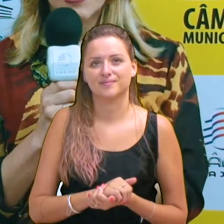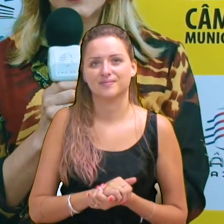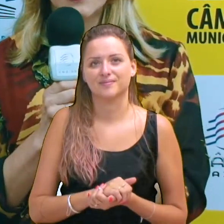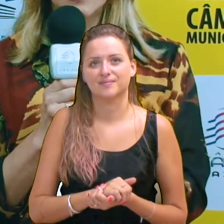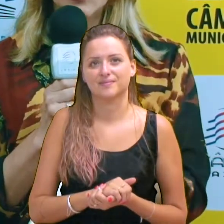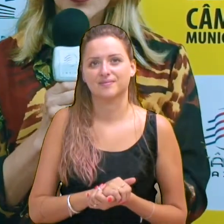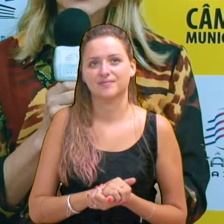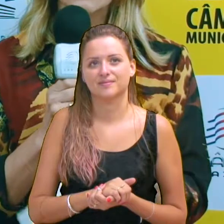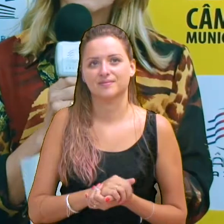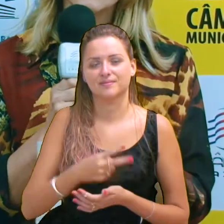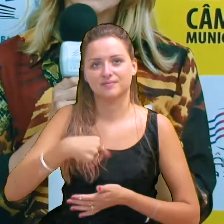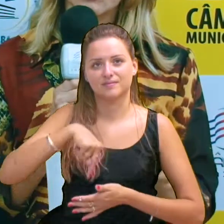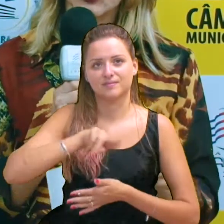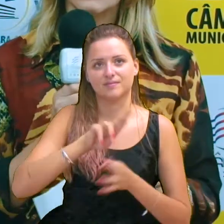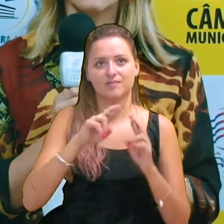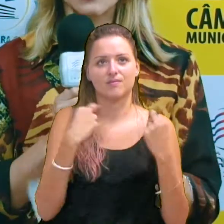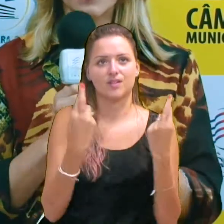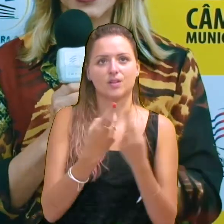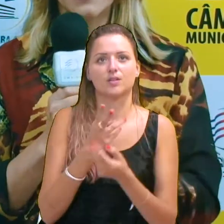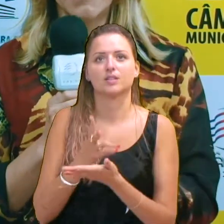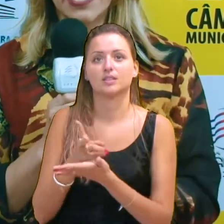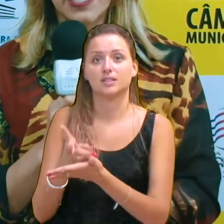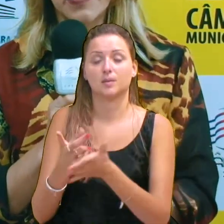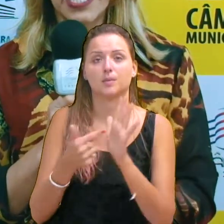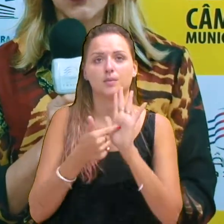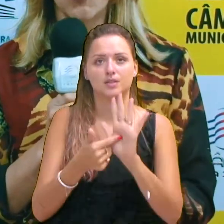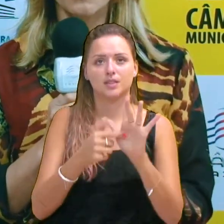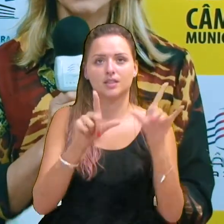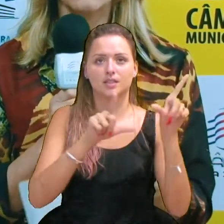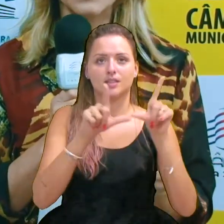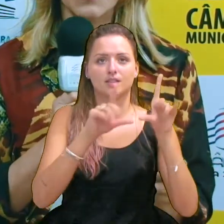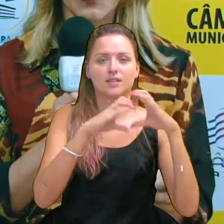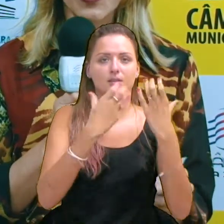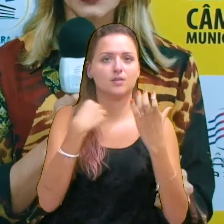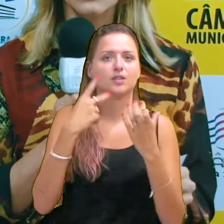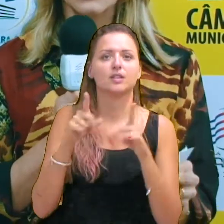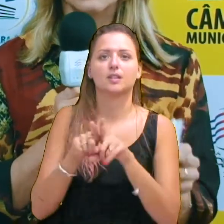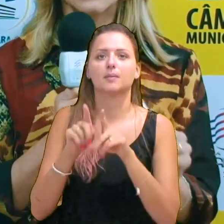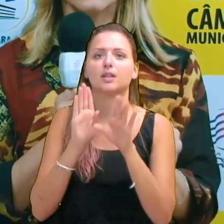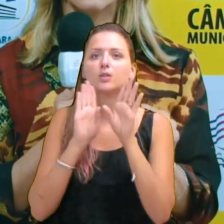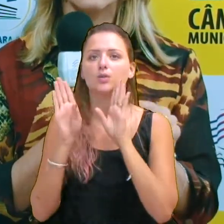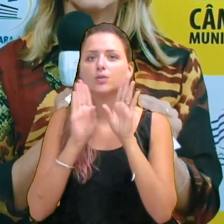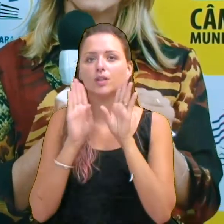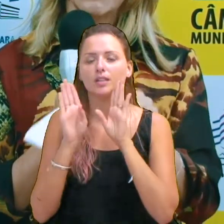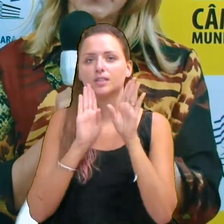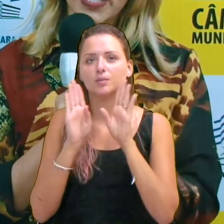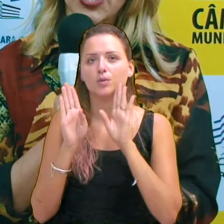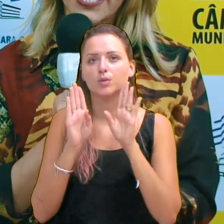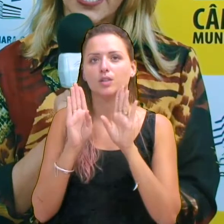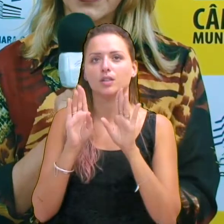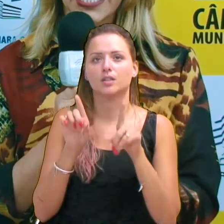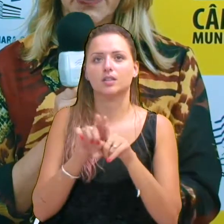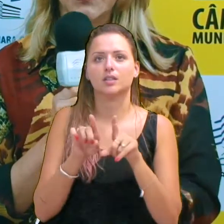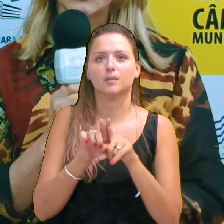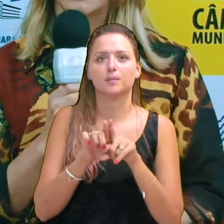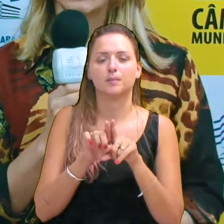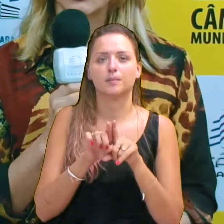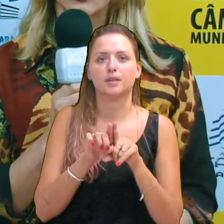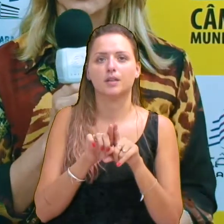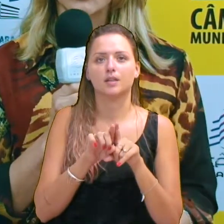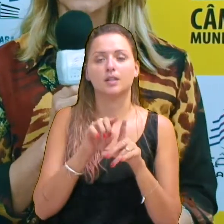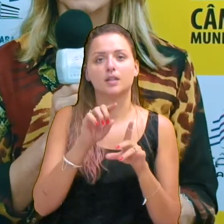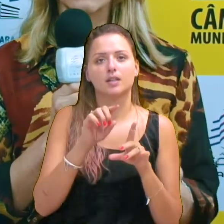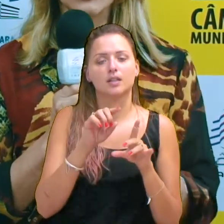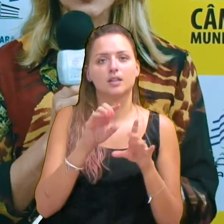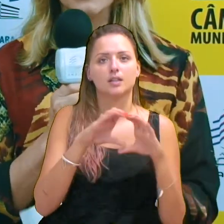As nossas sessões têm sido transmitidas tanto pela TV Câmara como pelo Facebook, na fanpage da Câmara, a Câmara Municipal